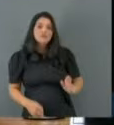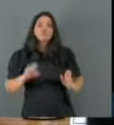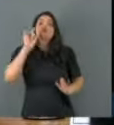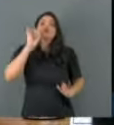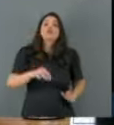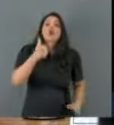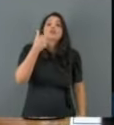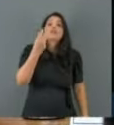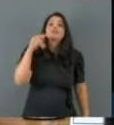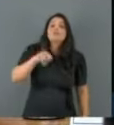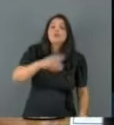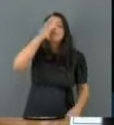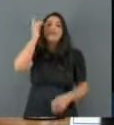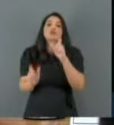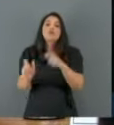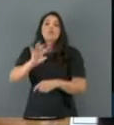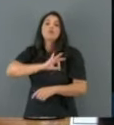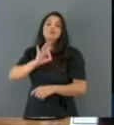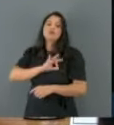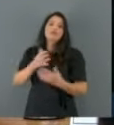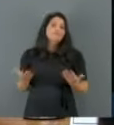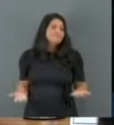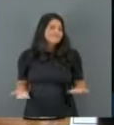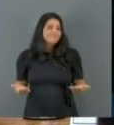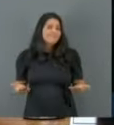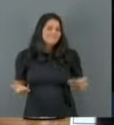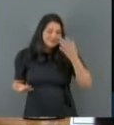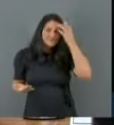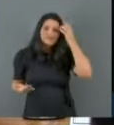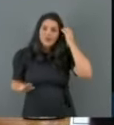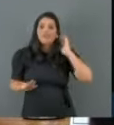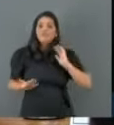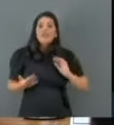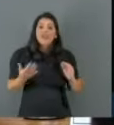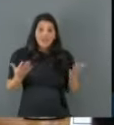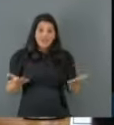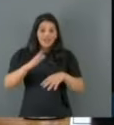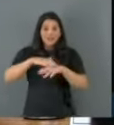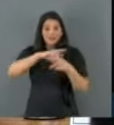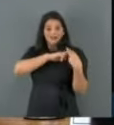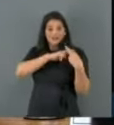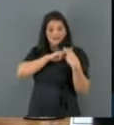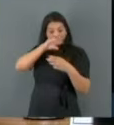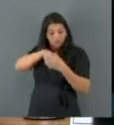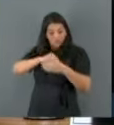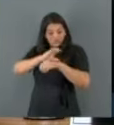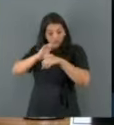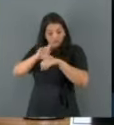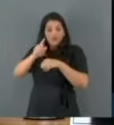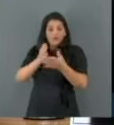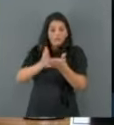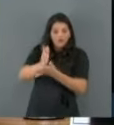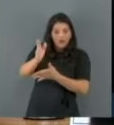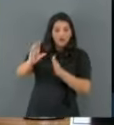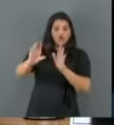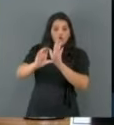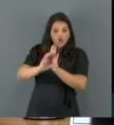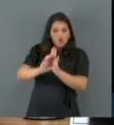servir a cumprir essa importantíssima missão. Esta atribuição constitucional foi regulamentada pelo